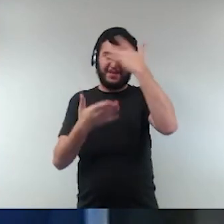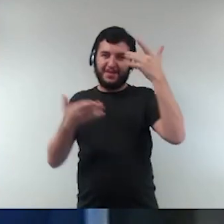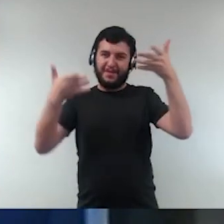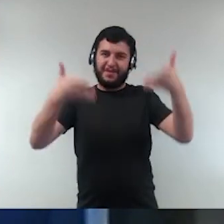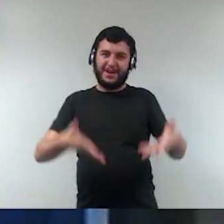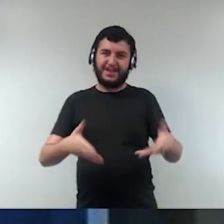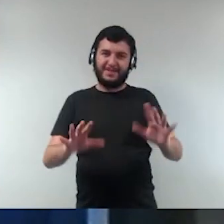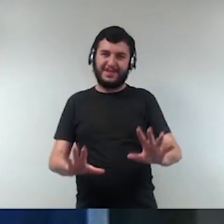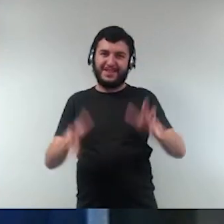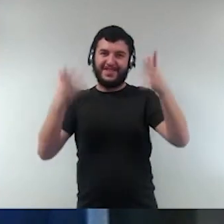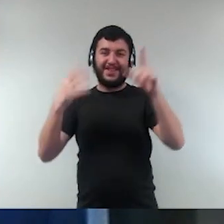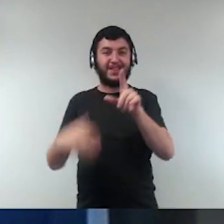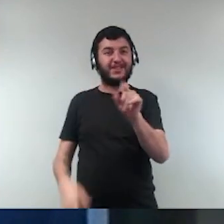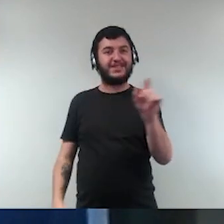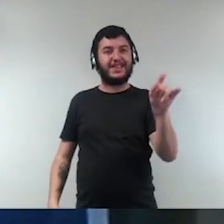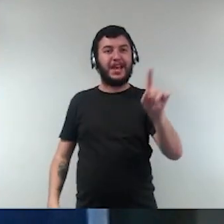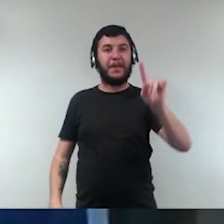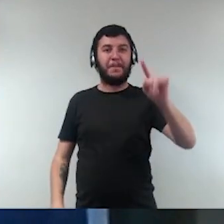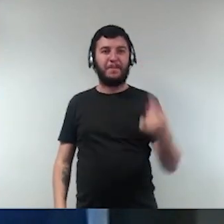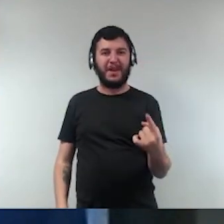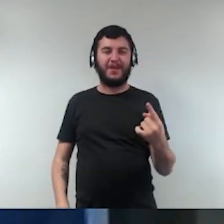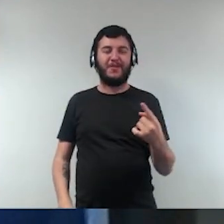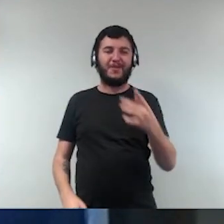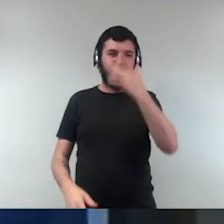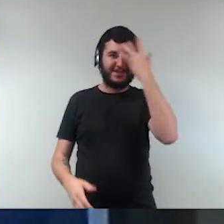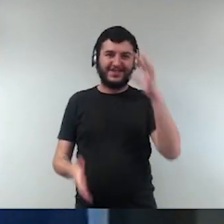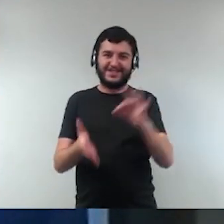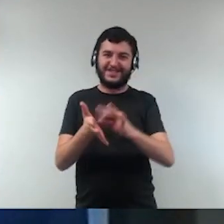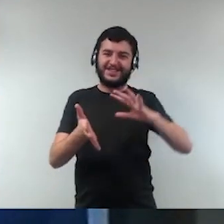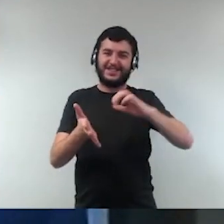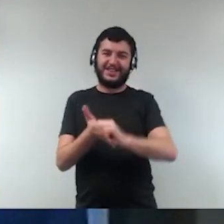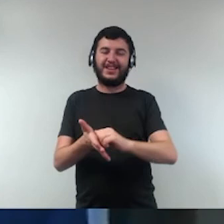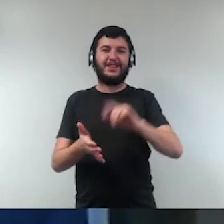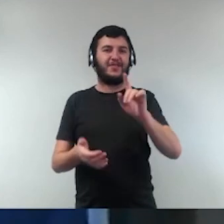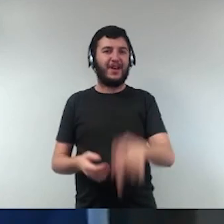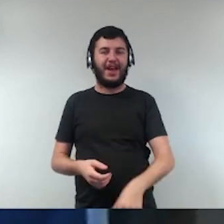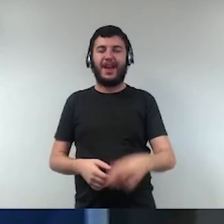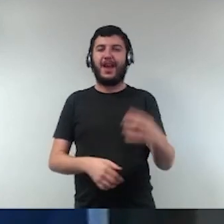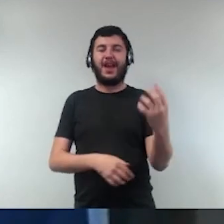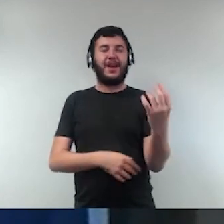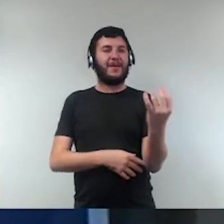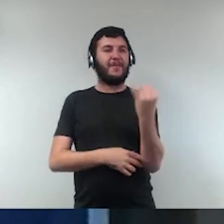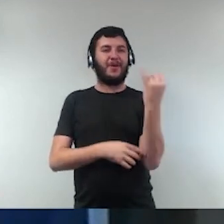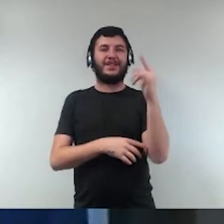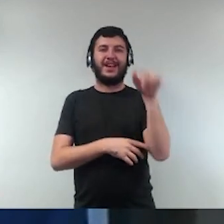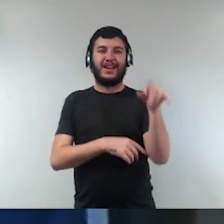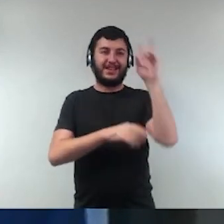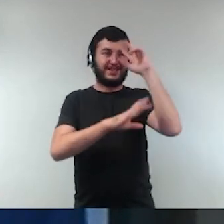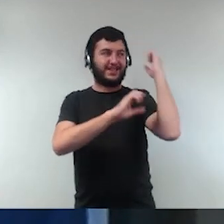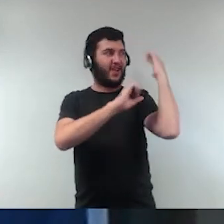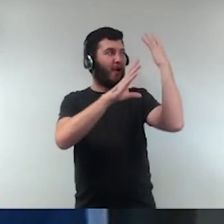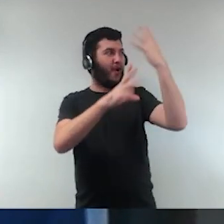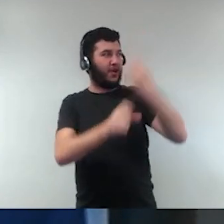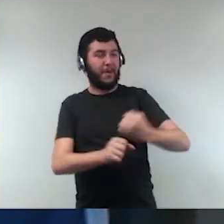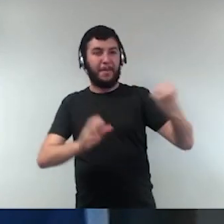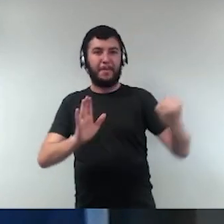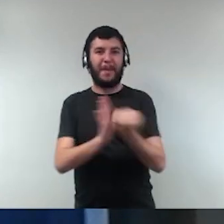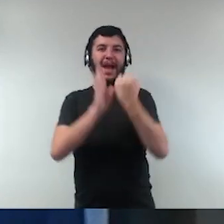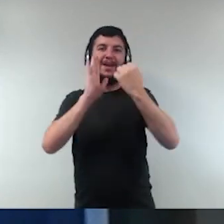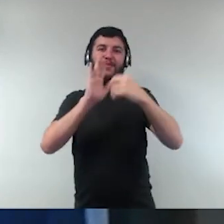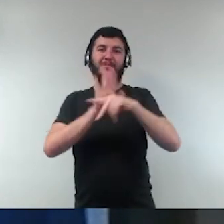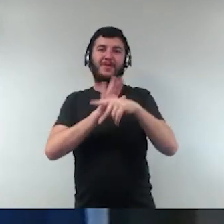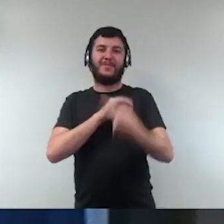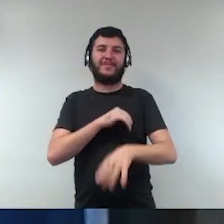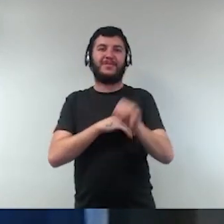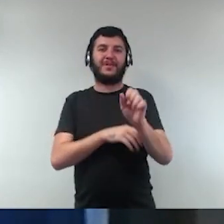certeza é um evento histórico, para dizer o mínimo. Eu renovo os agradecimentos aos professores, foi de grande utilidade